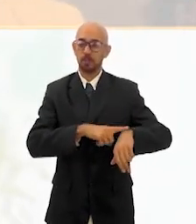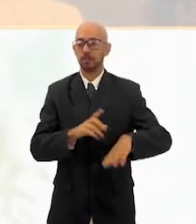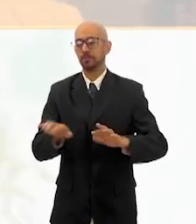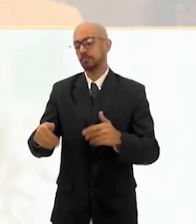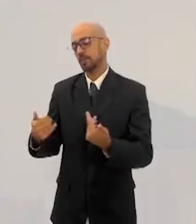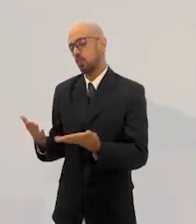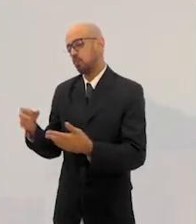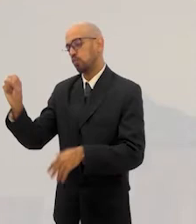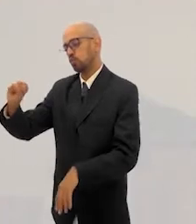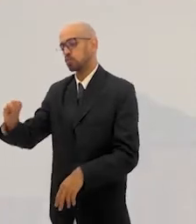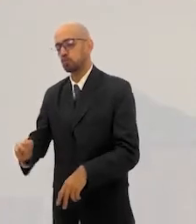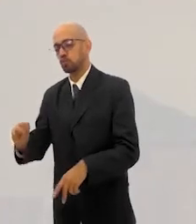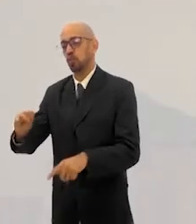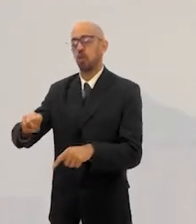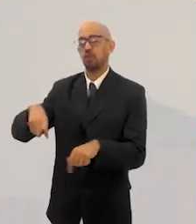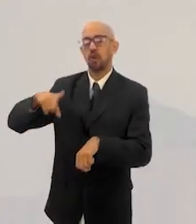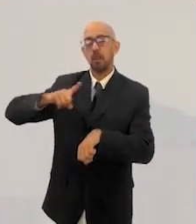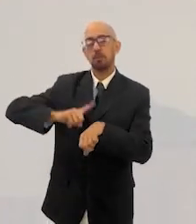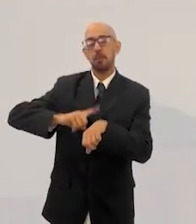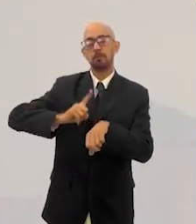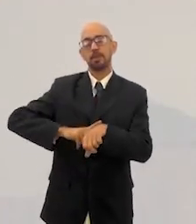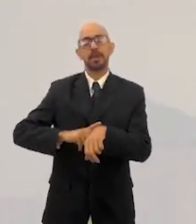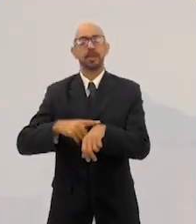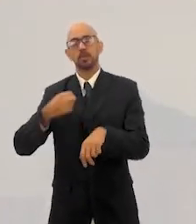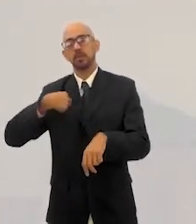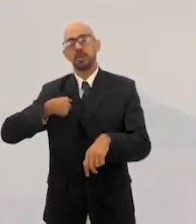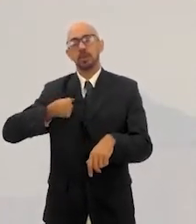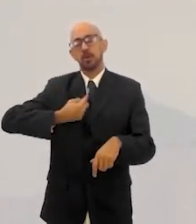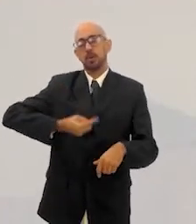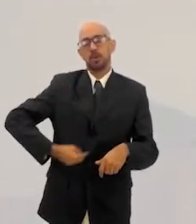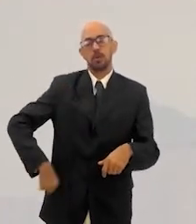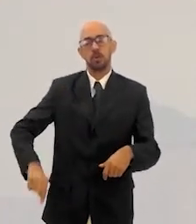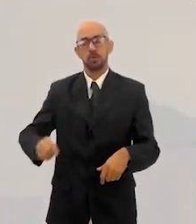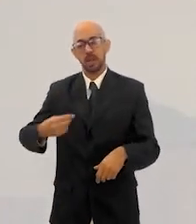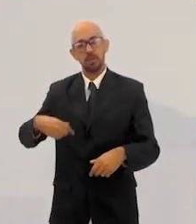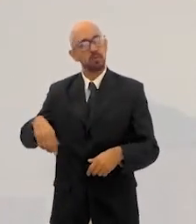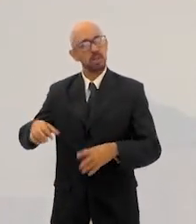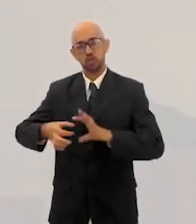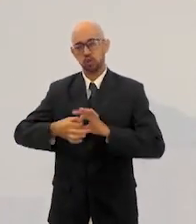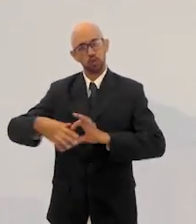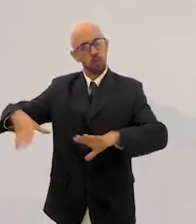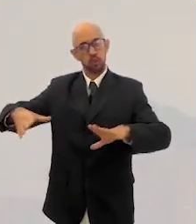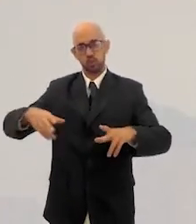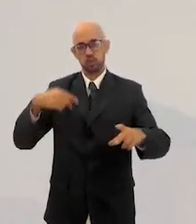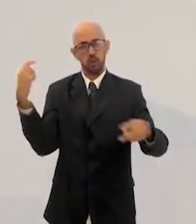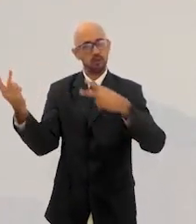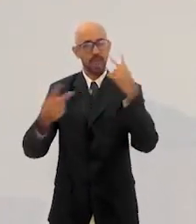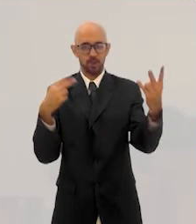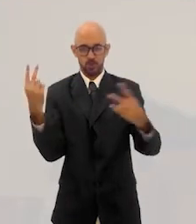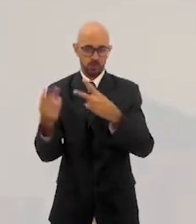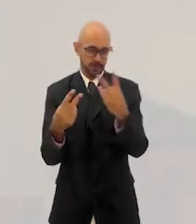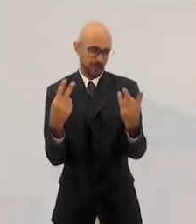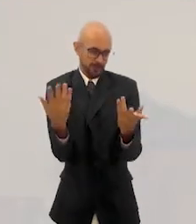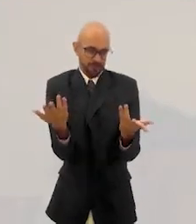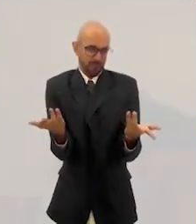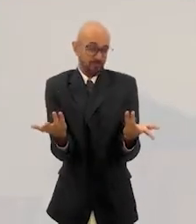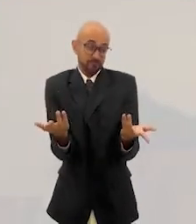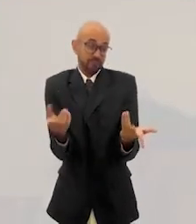sul. o Sul foi assim. O Sul foi um momento que eu estava. Aí eu estava solto no vento mesmo. Eu falei assim: para onde é que eu